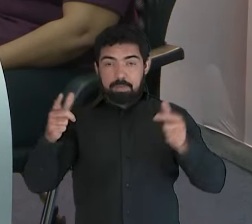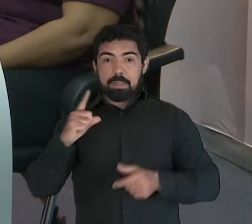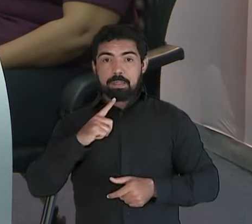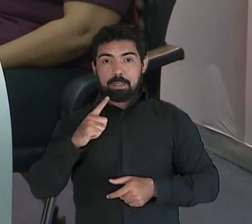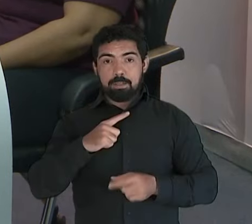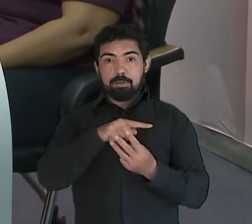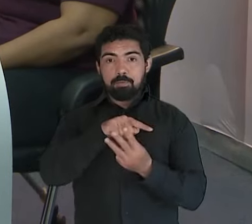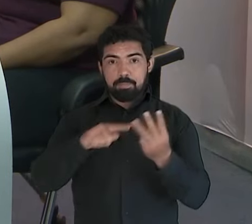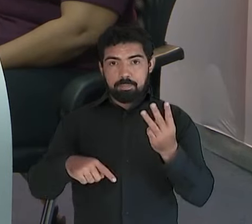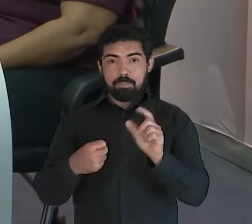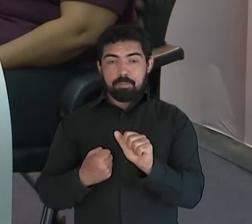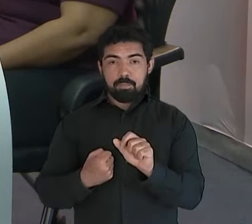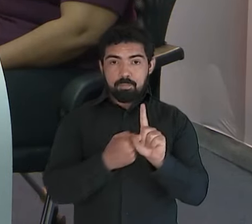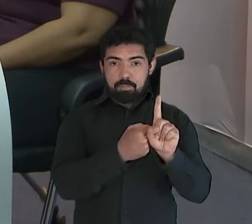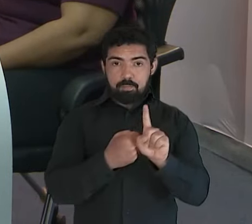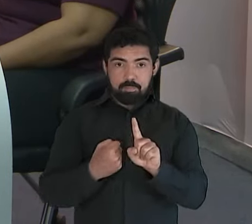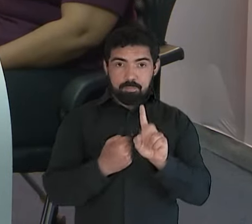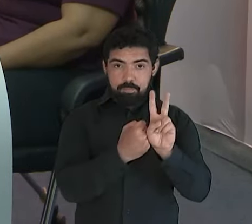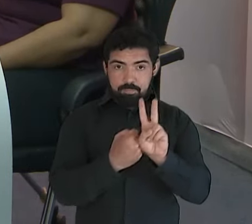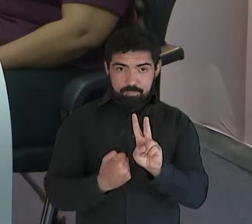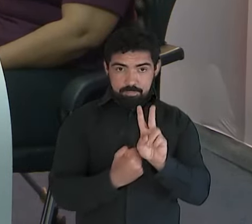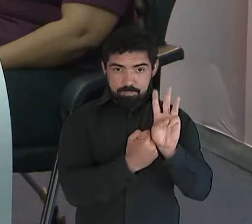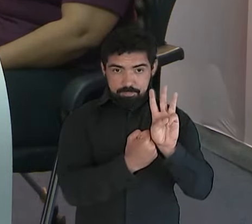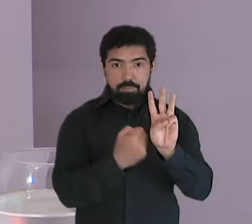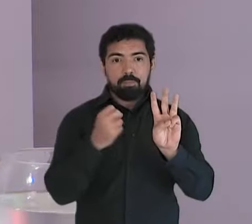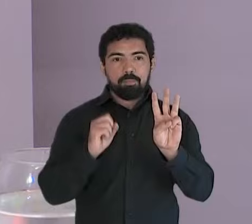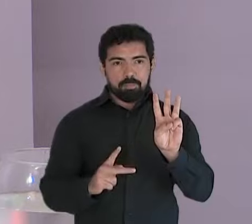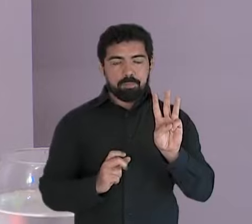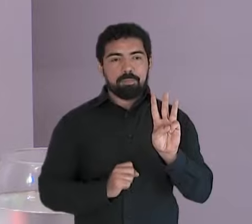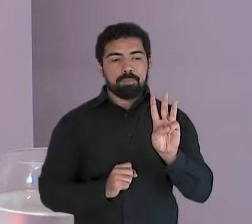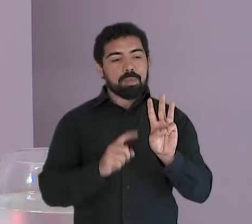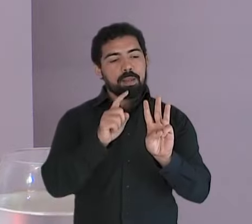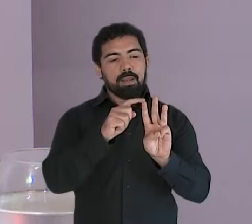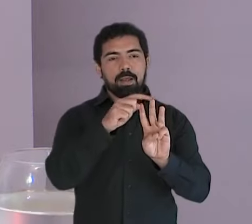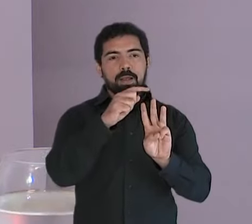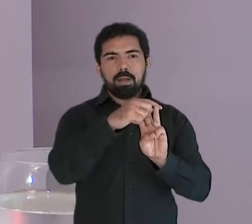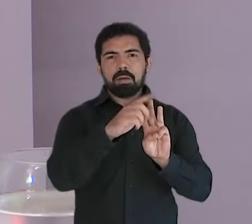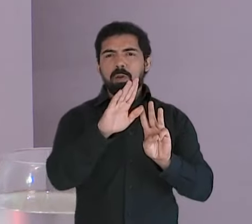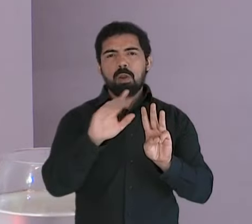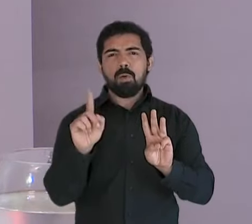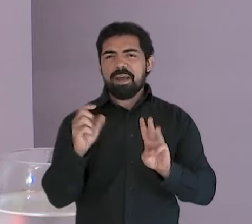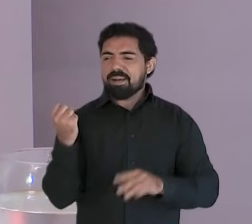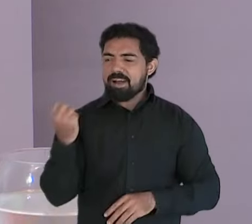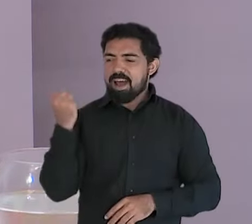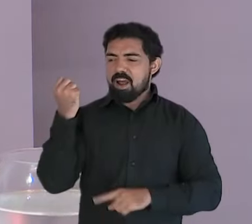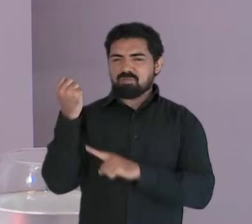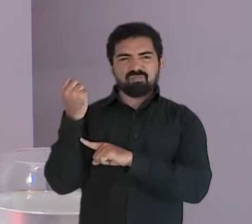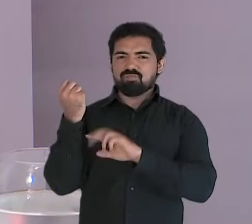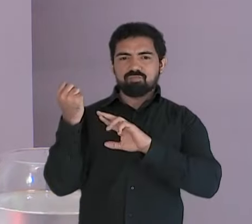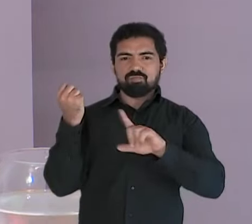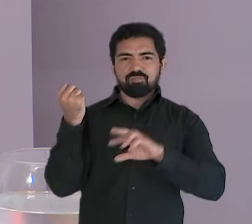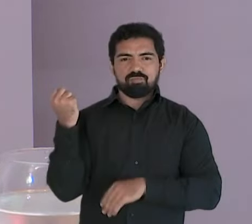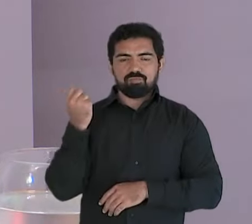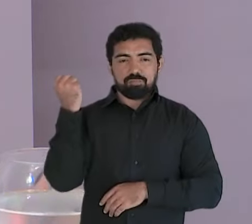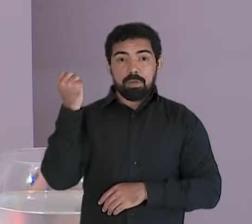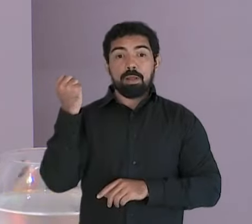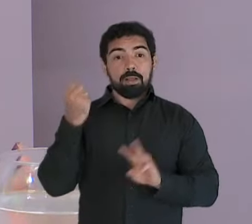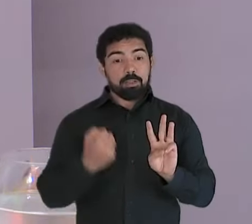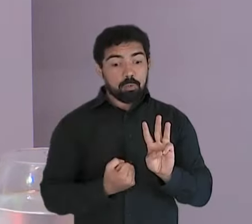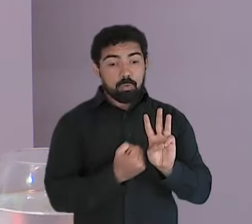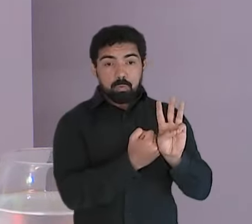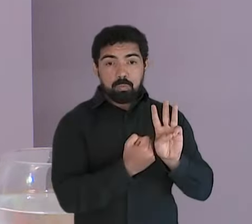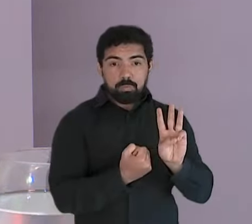gente não classifica em níveis de gravidade, a gente classifica em níveis de suporte. O que quer dizer isso? Como critério